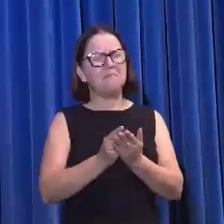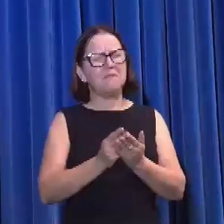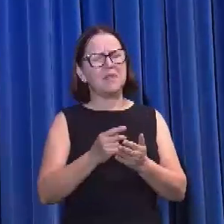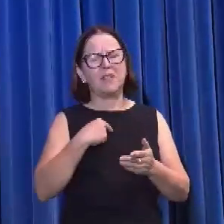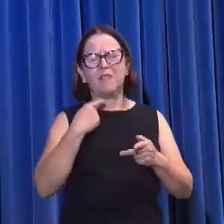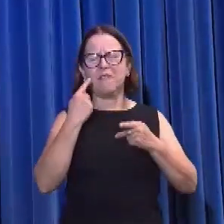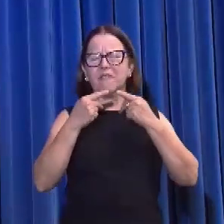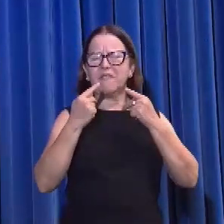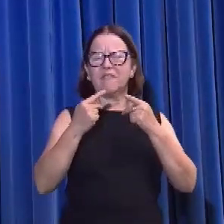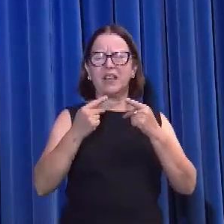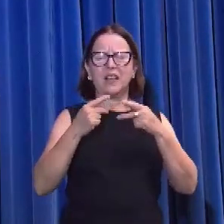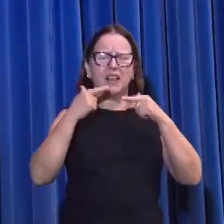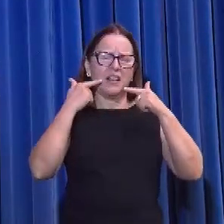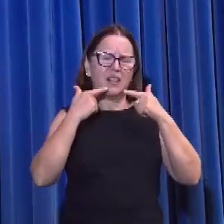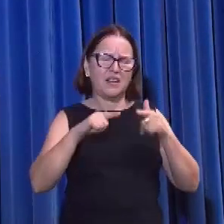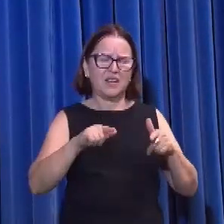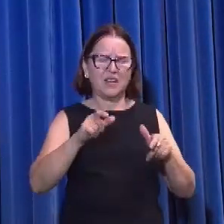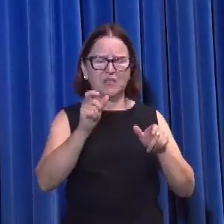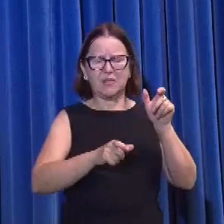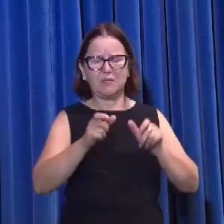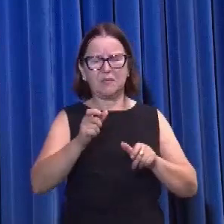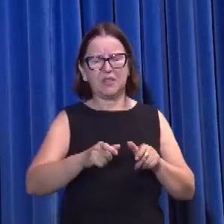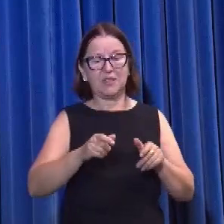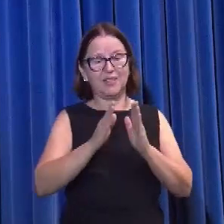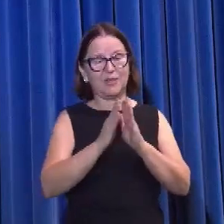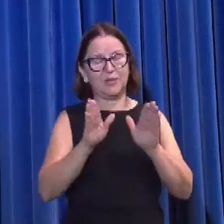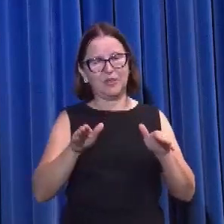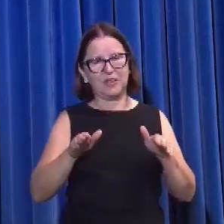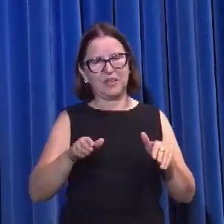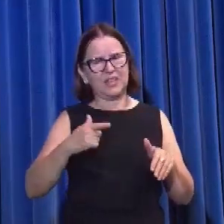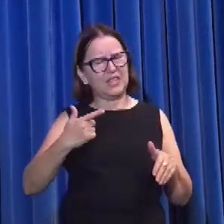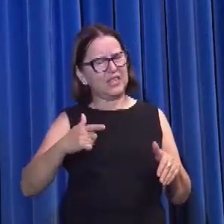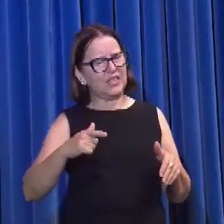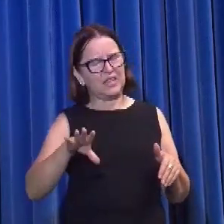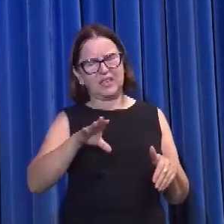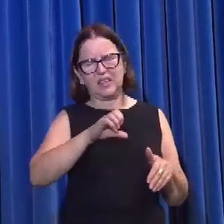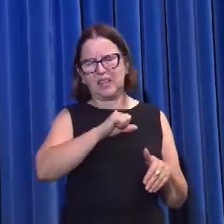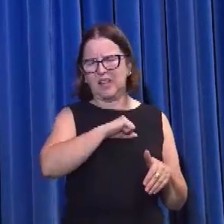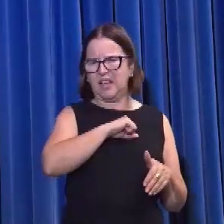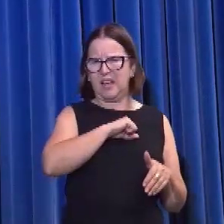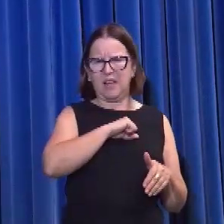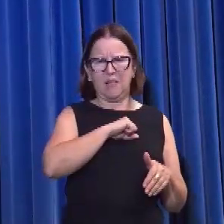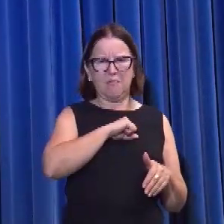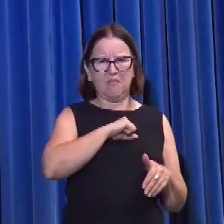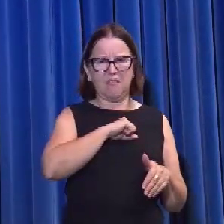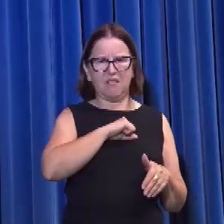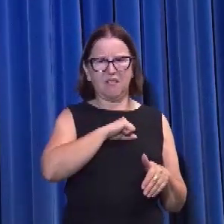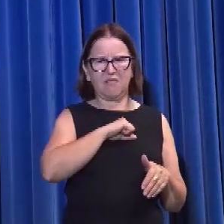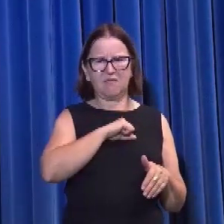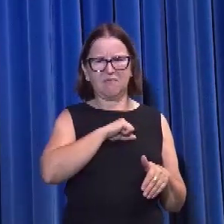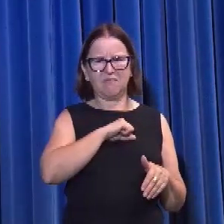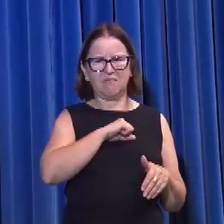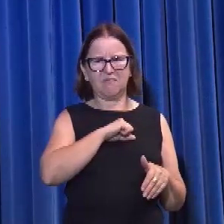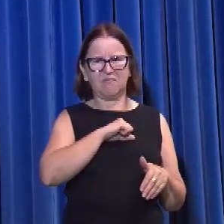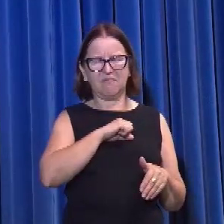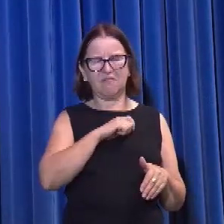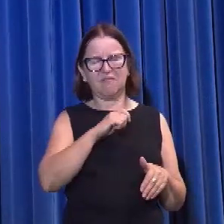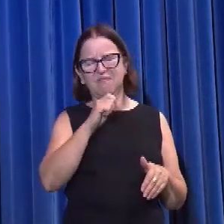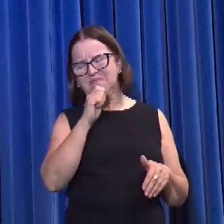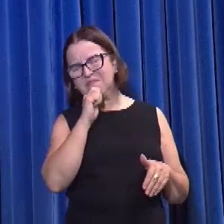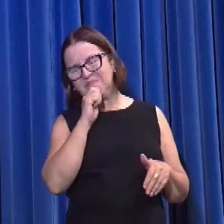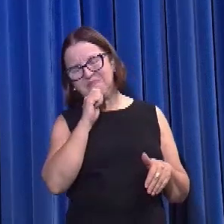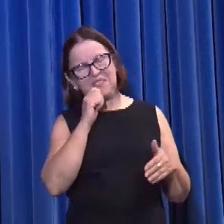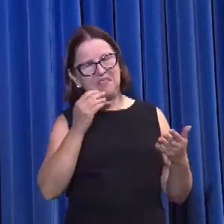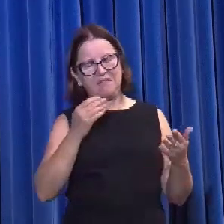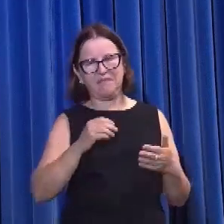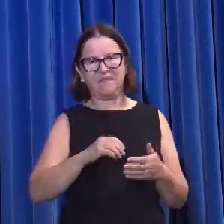homens e dos anjos, se eu não tiver amor, eu não passo de um símbolo barulhento, de metal que soa.